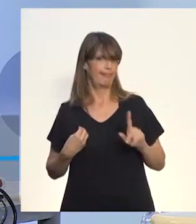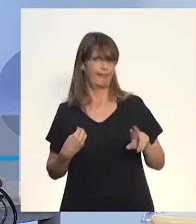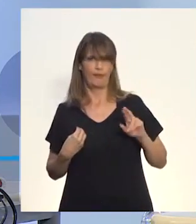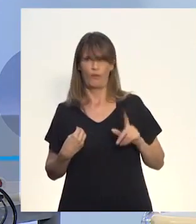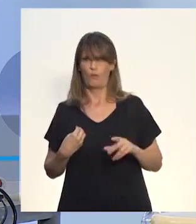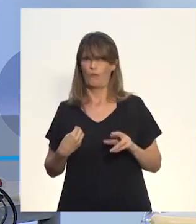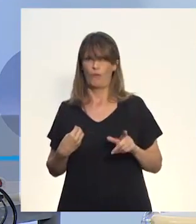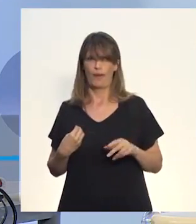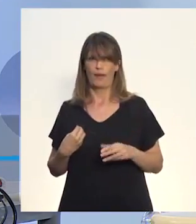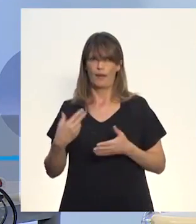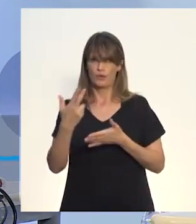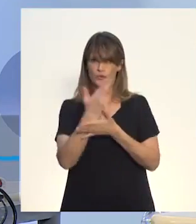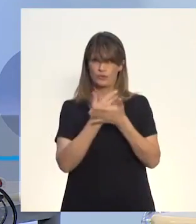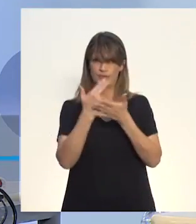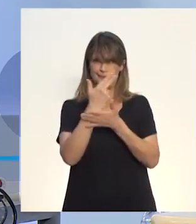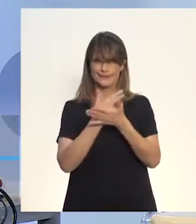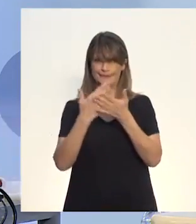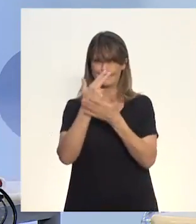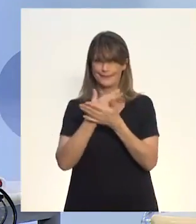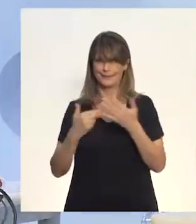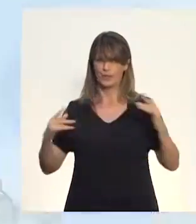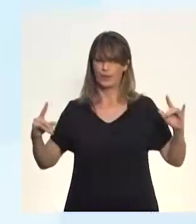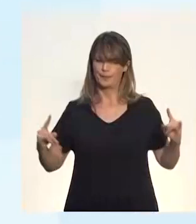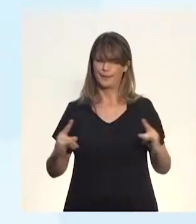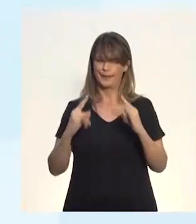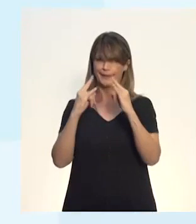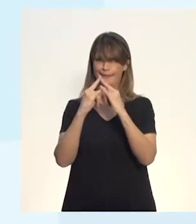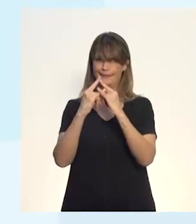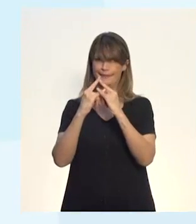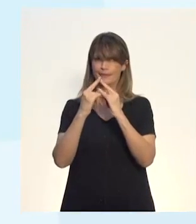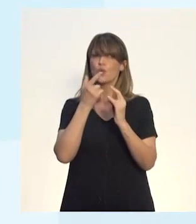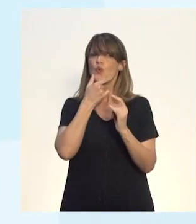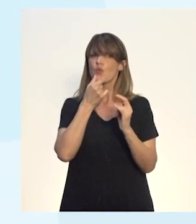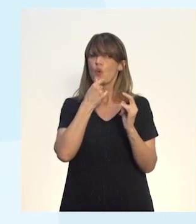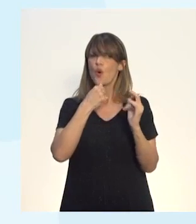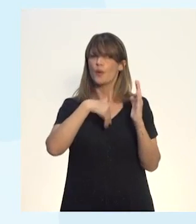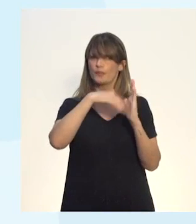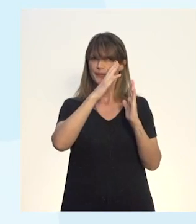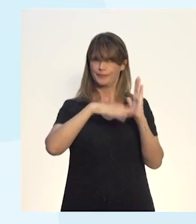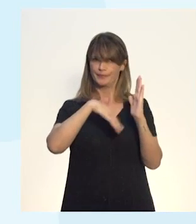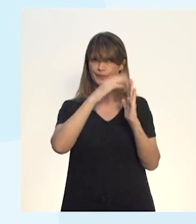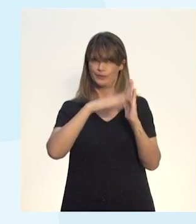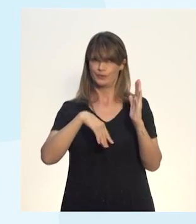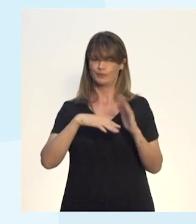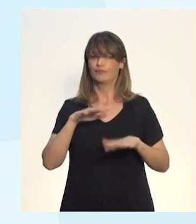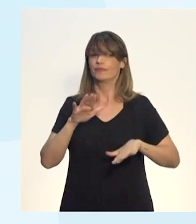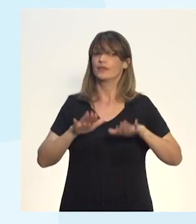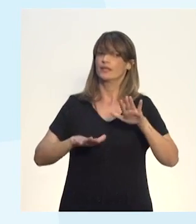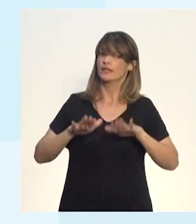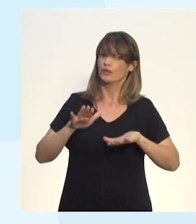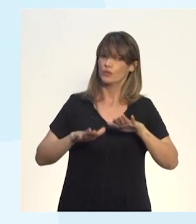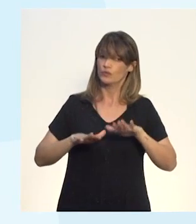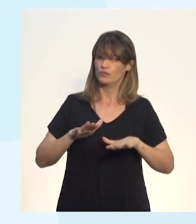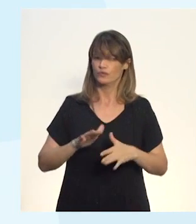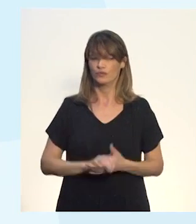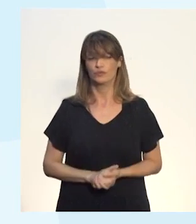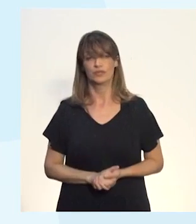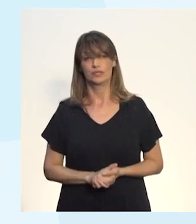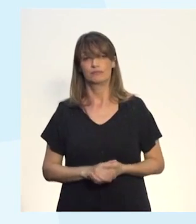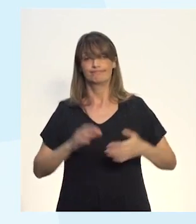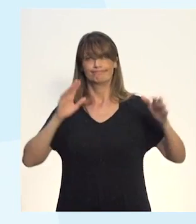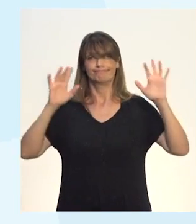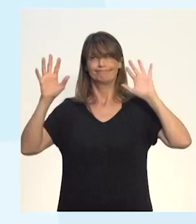Paris que está aí, representada pelo Pissarro. Talvez num esforço assim de